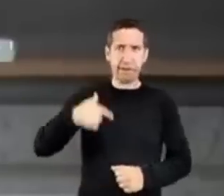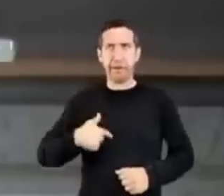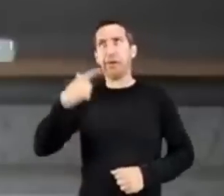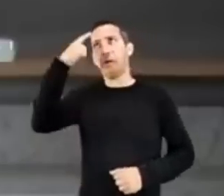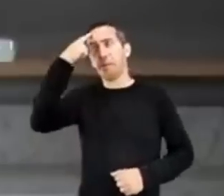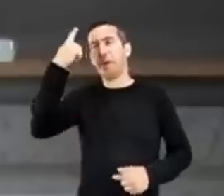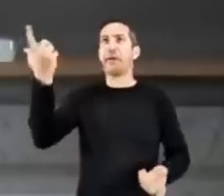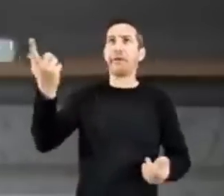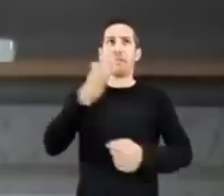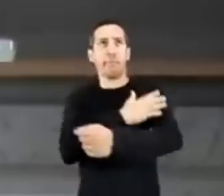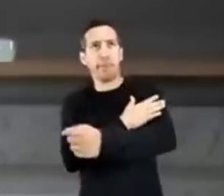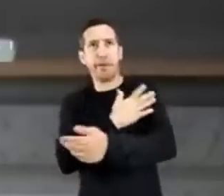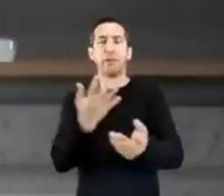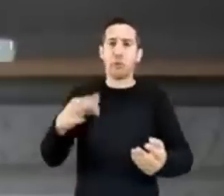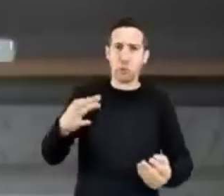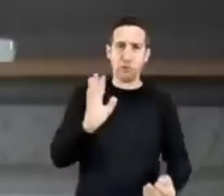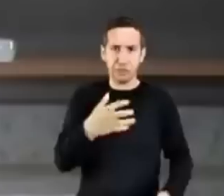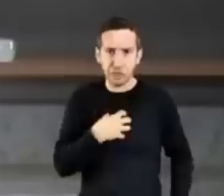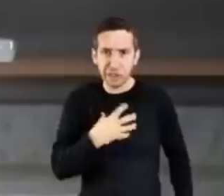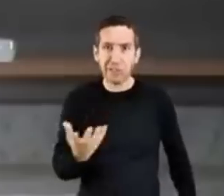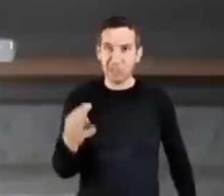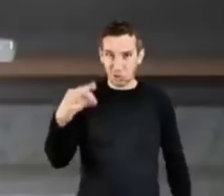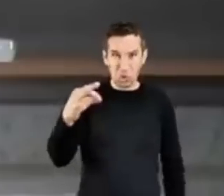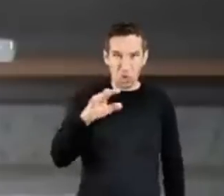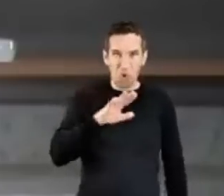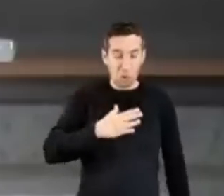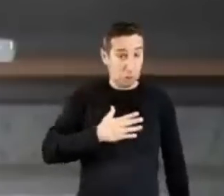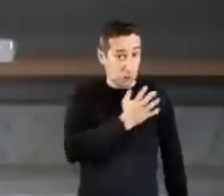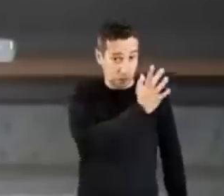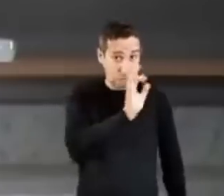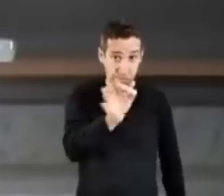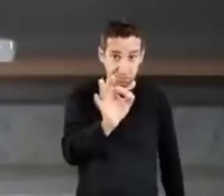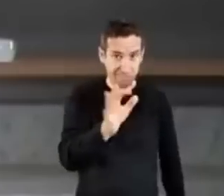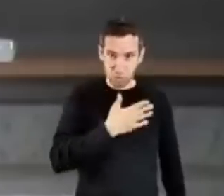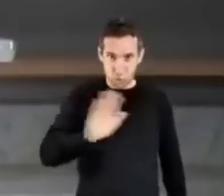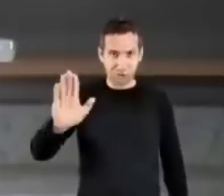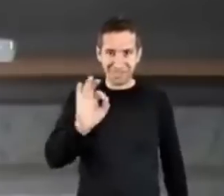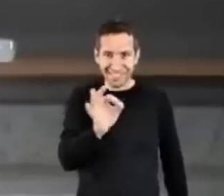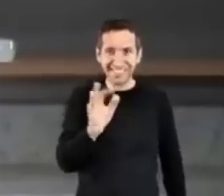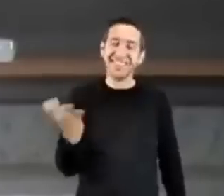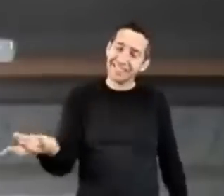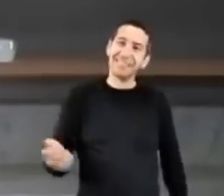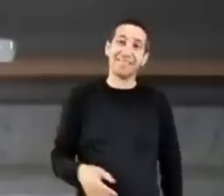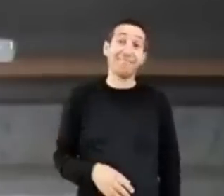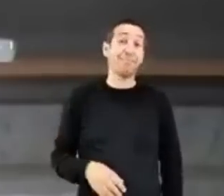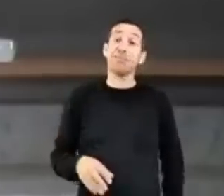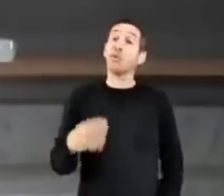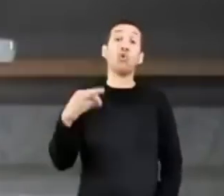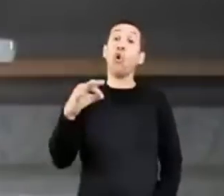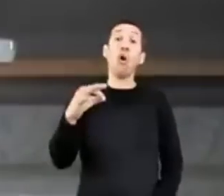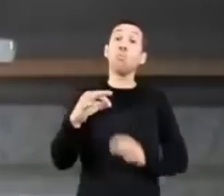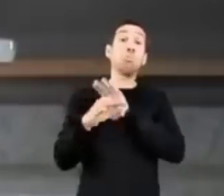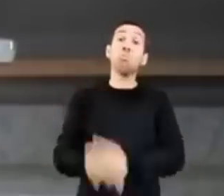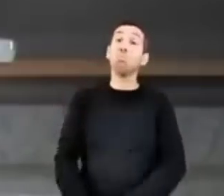no braço dor é uma uma coisa horrível eu nunca mais haverá dor